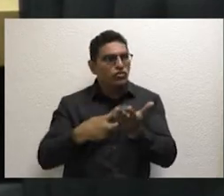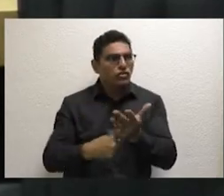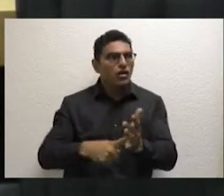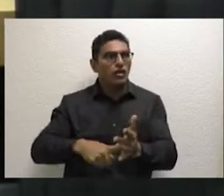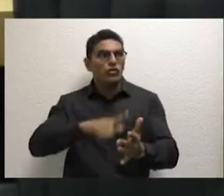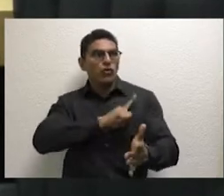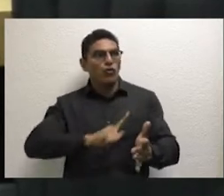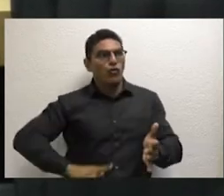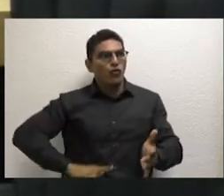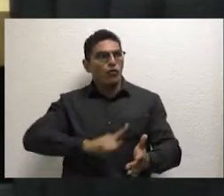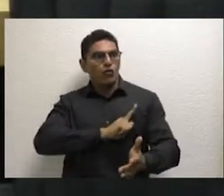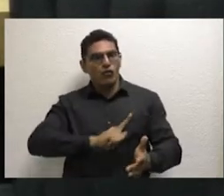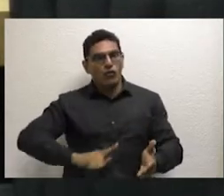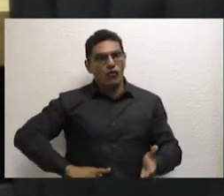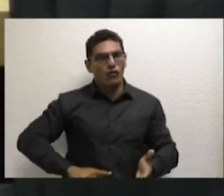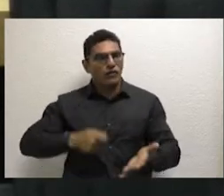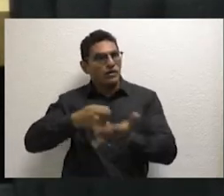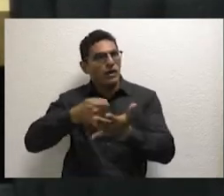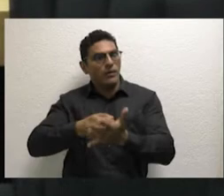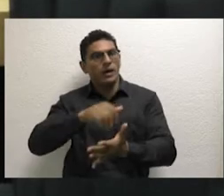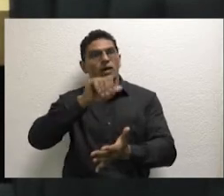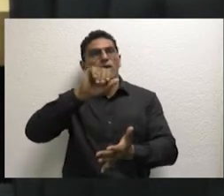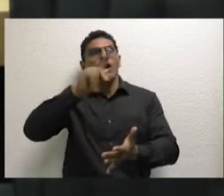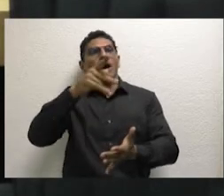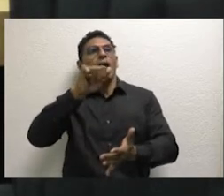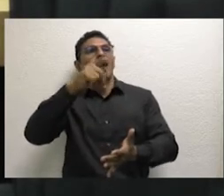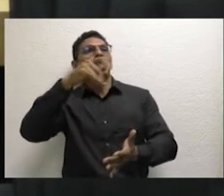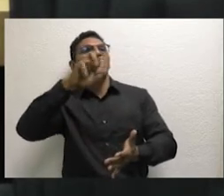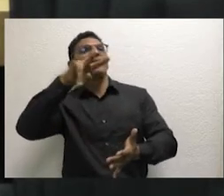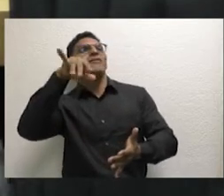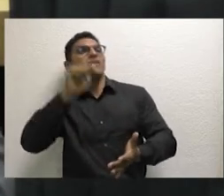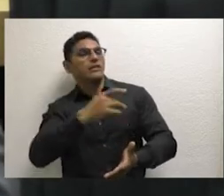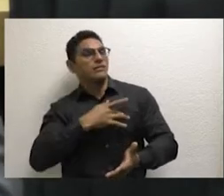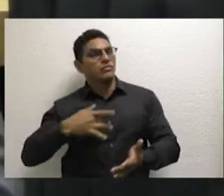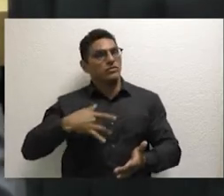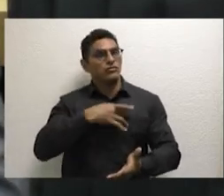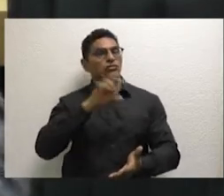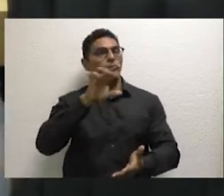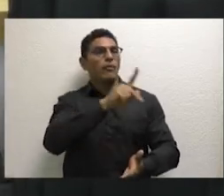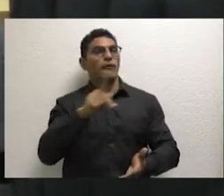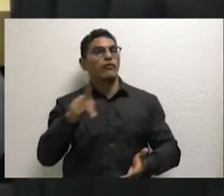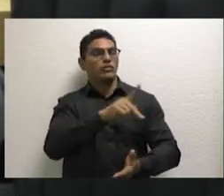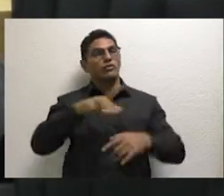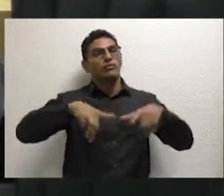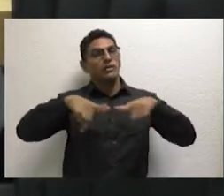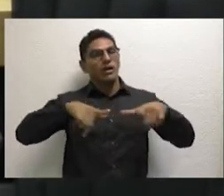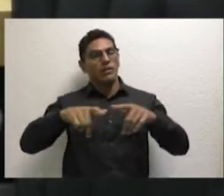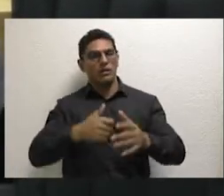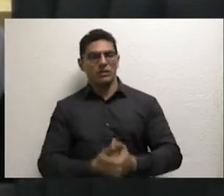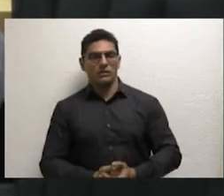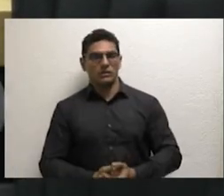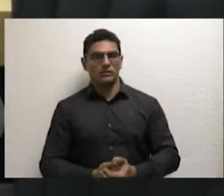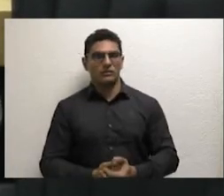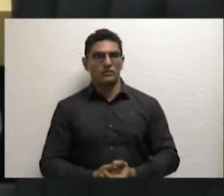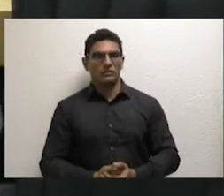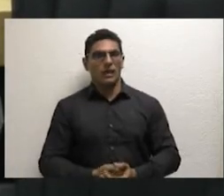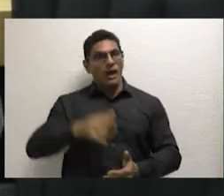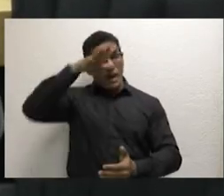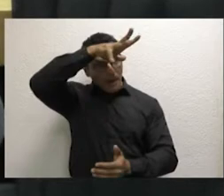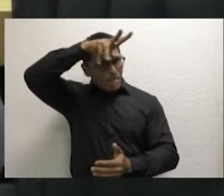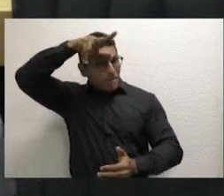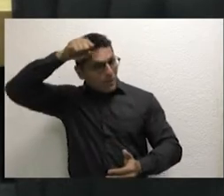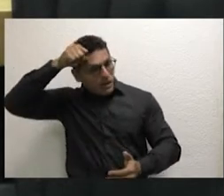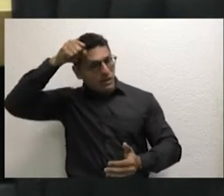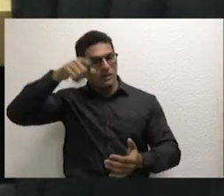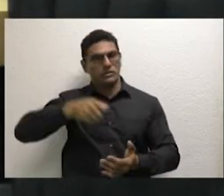governo do estado está pagando a pivida somente para os professores que estão na ativa em Manaus